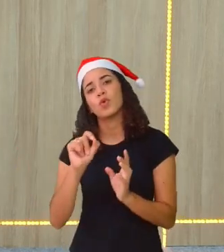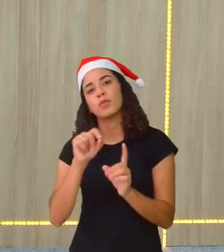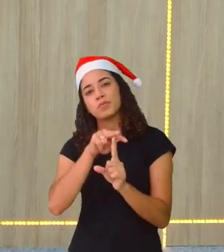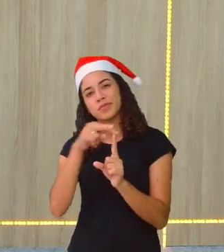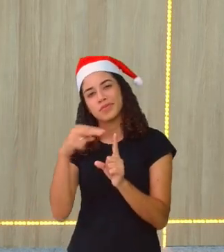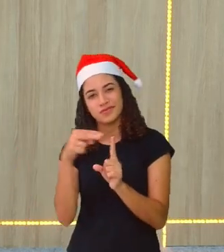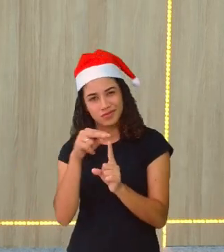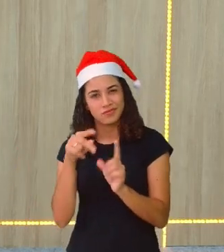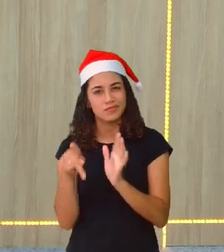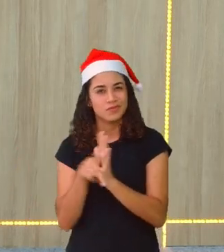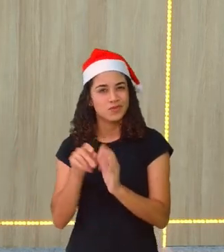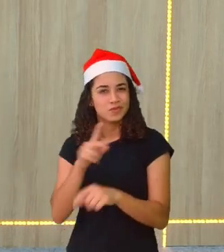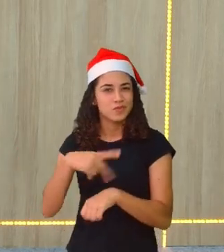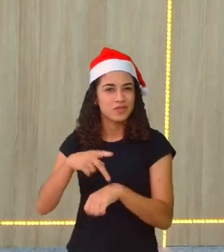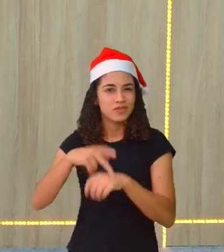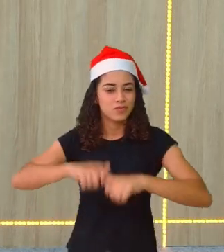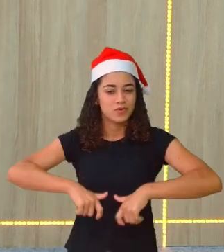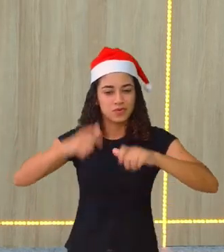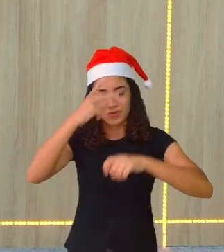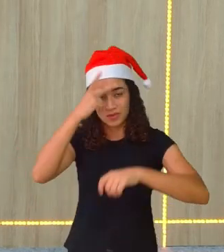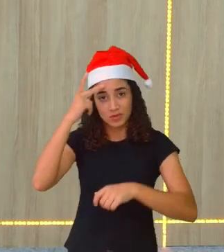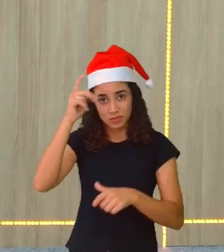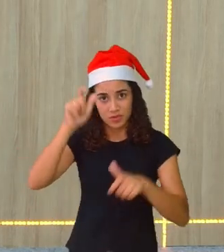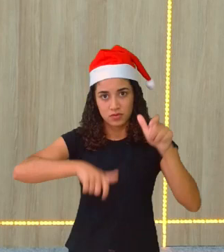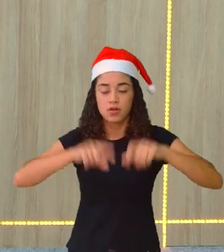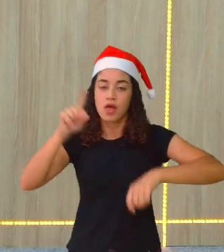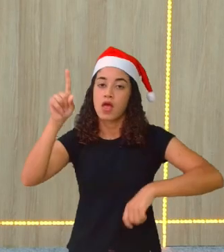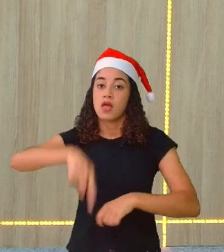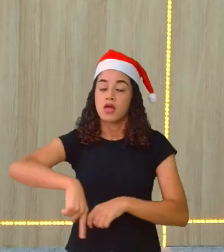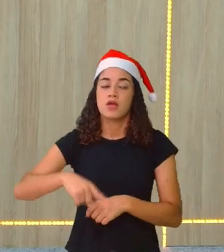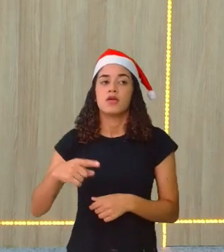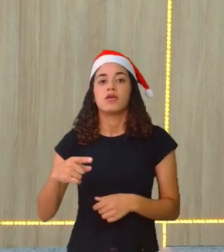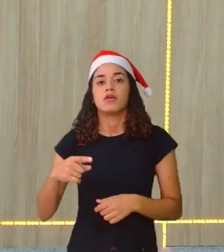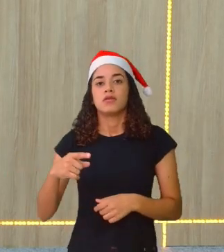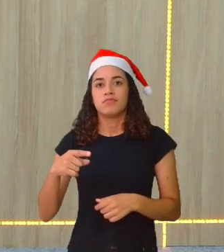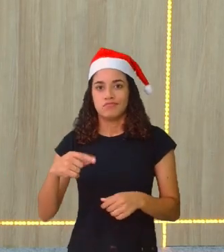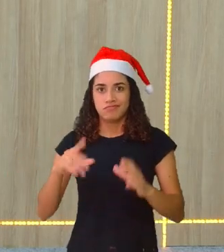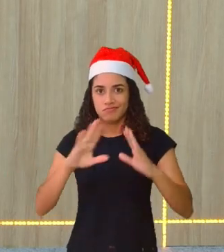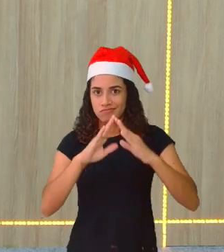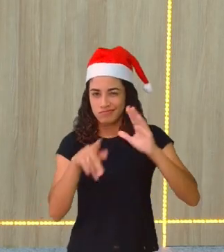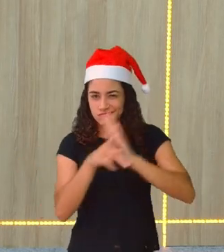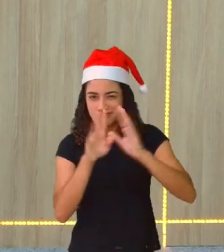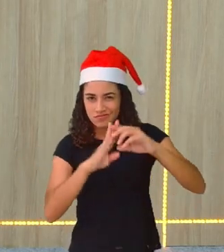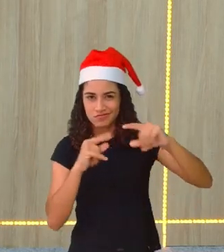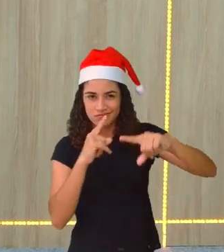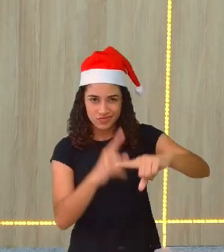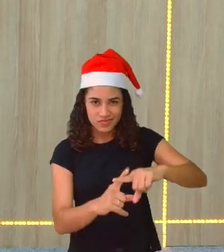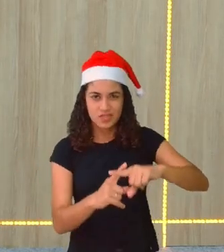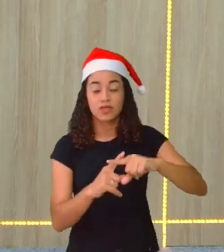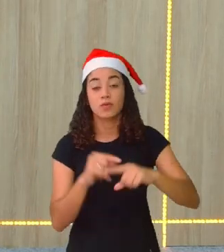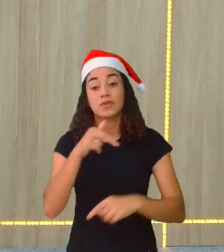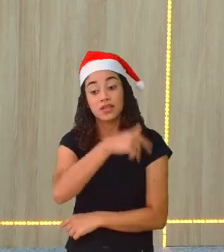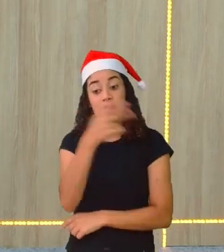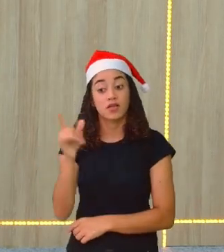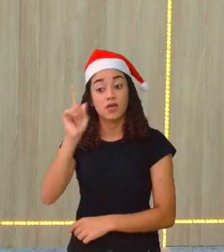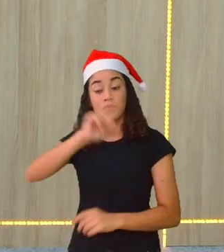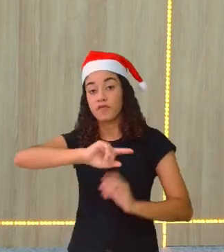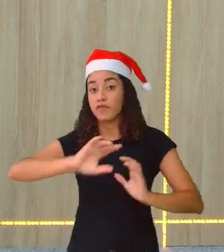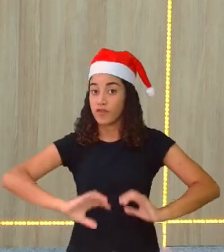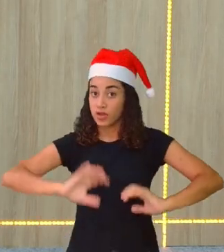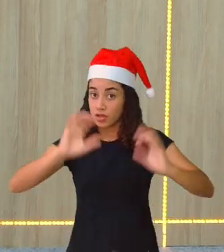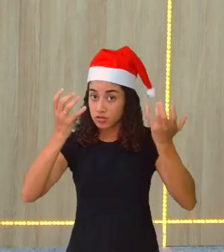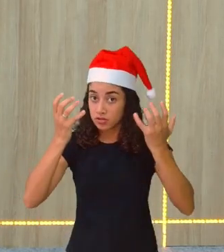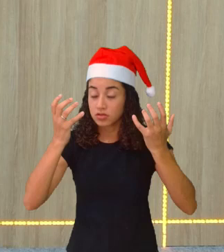um país de maioria da população cristã como o Brasil, sendo o Natal uma festividade,